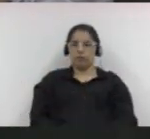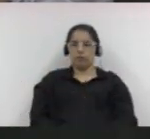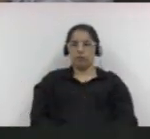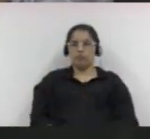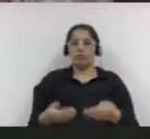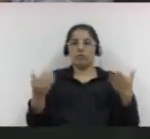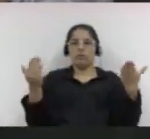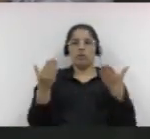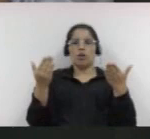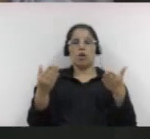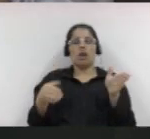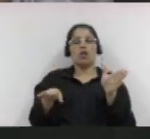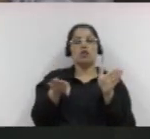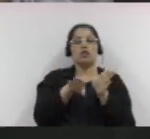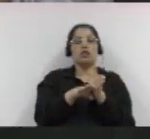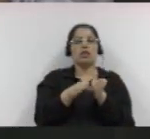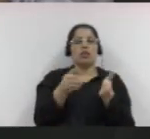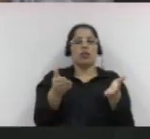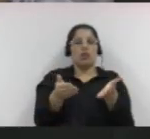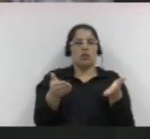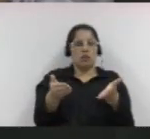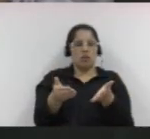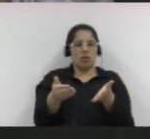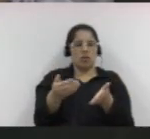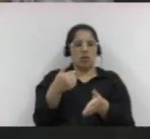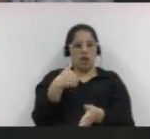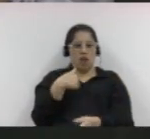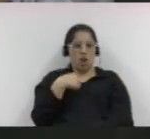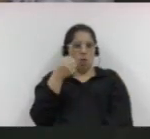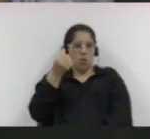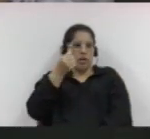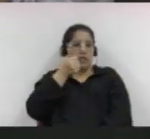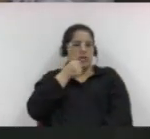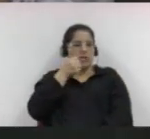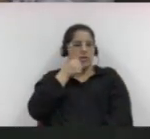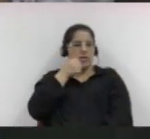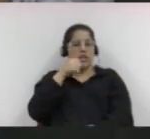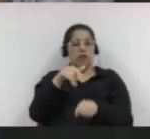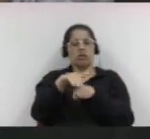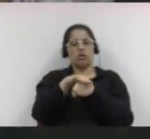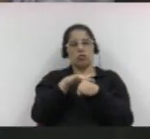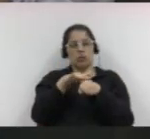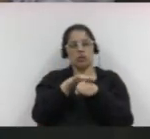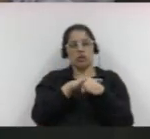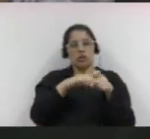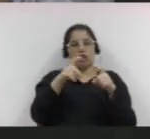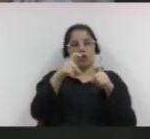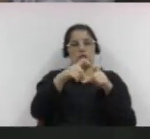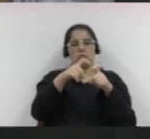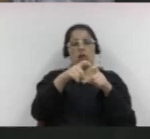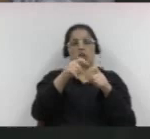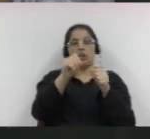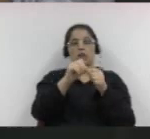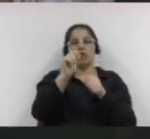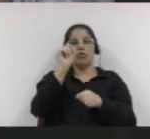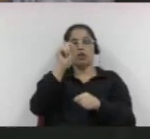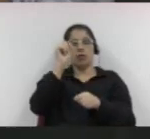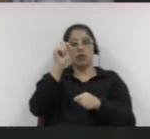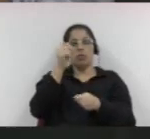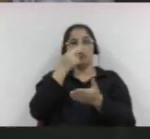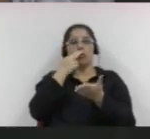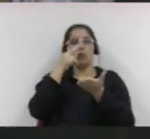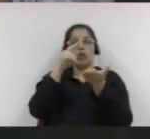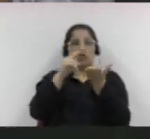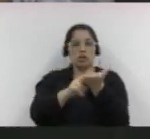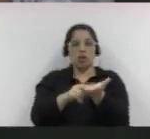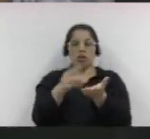Agora, chega aqui, eu fui na sexta-feira, falei com o meu doutor, o que ele fez? Ele pegou o atestado